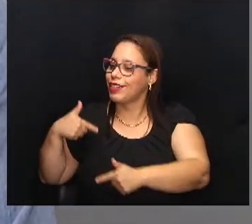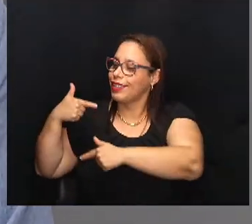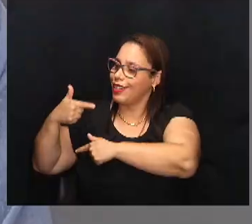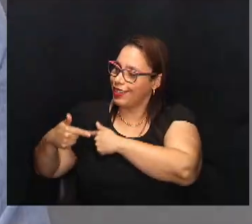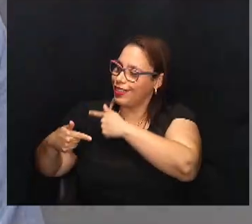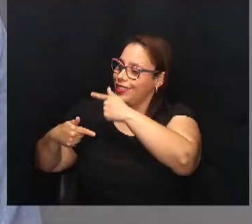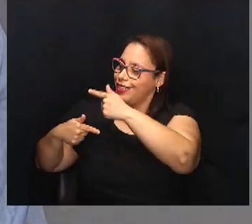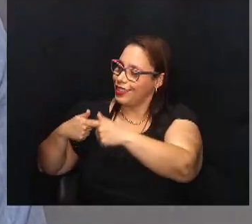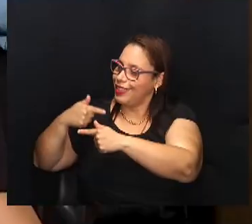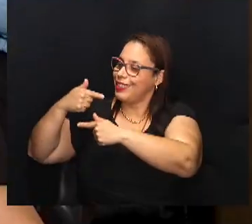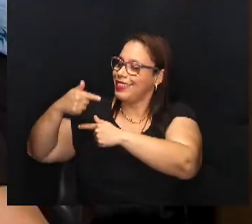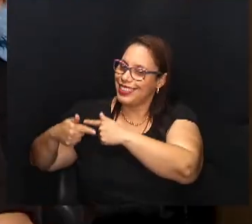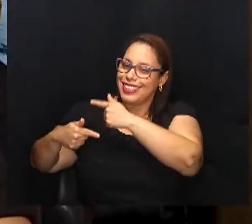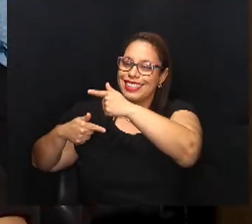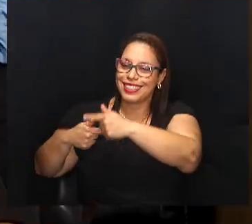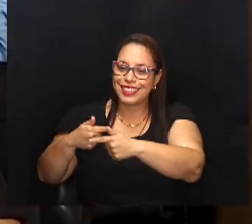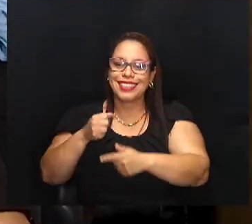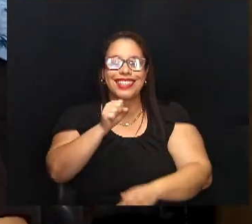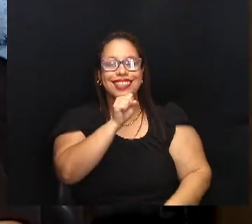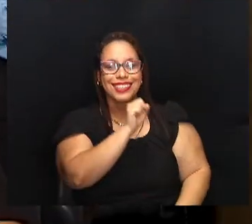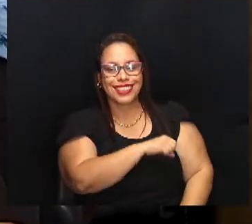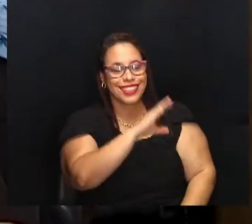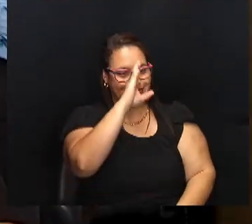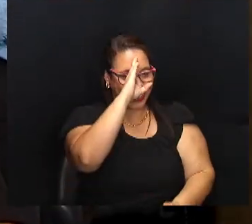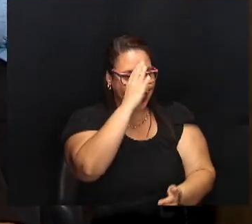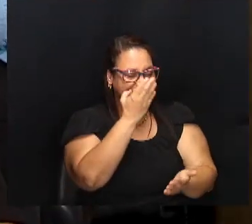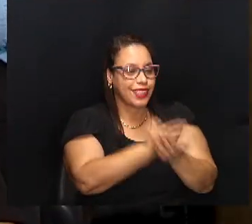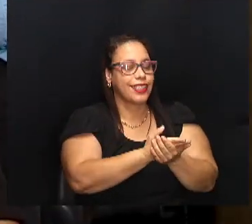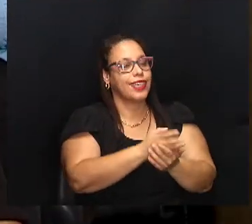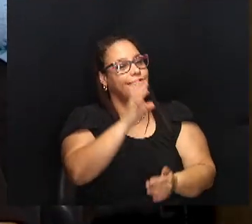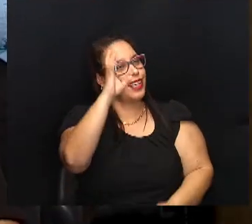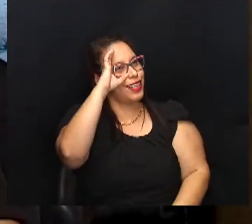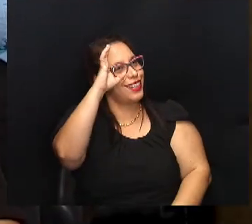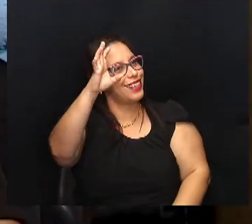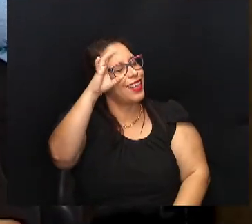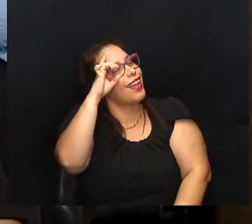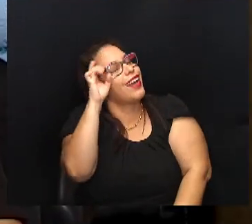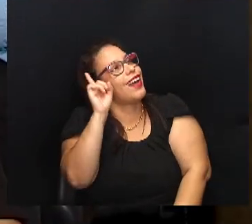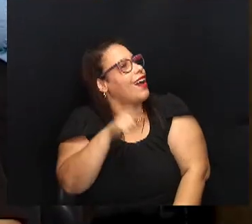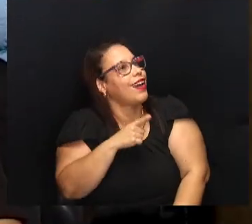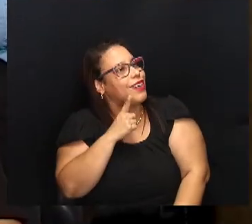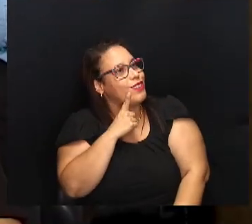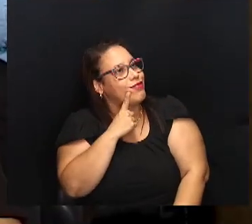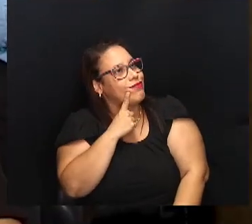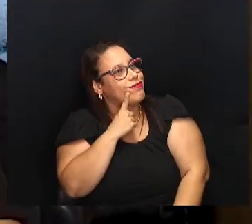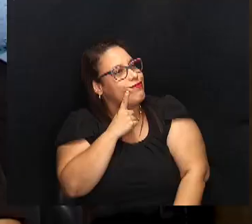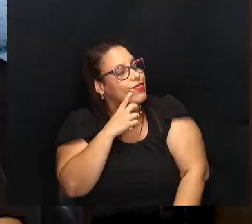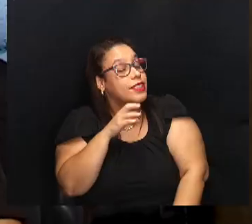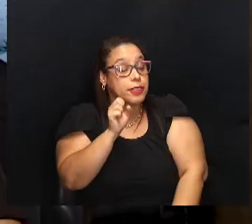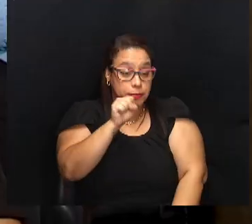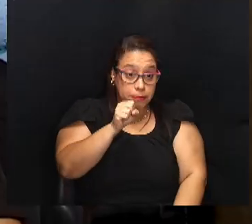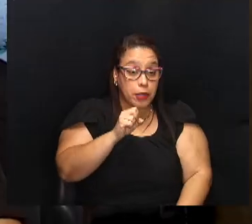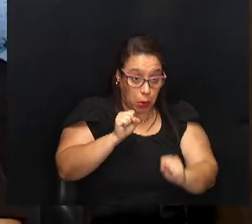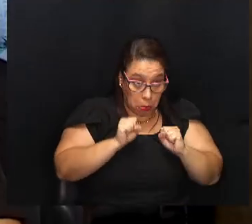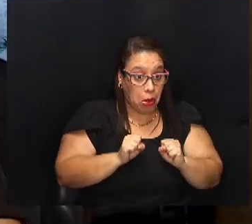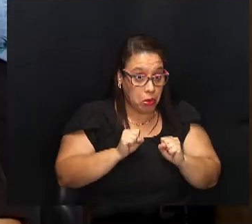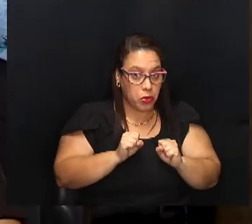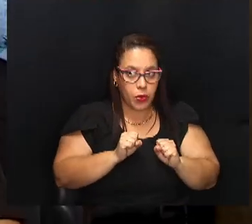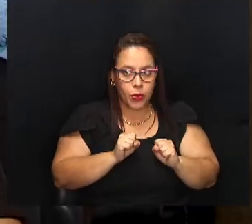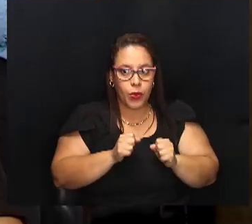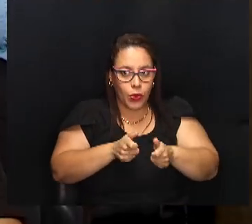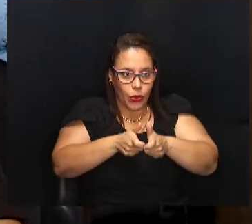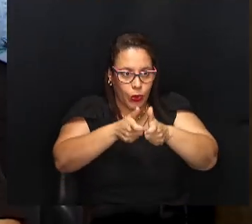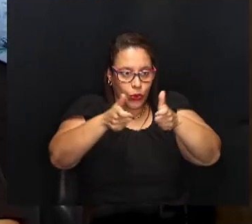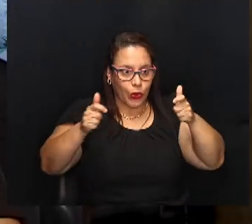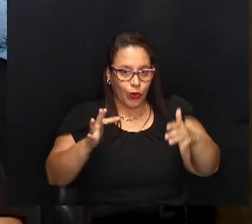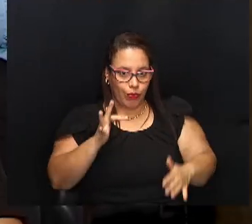em geração, né? Exatamente. Então, acredito que a ideia é essa, é que sim, talvez a gente possa expandir